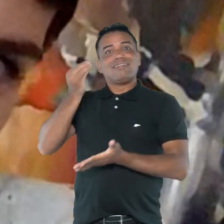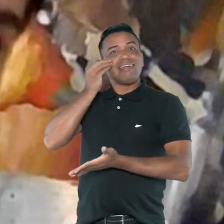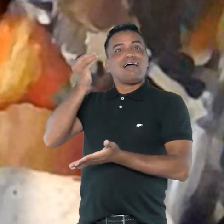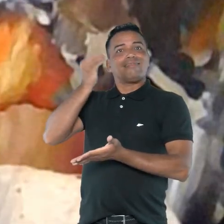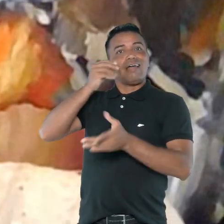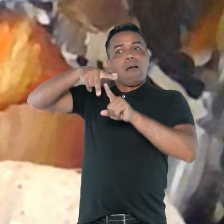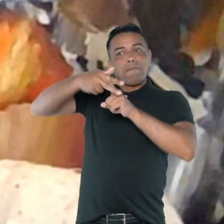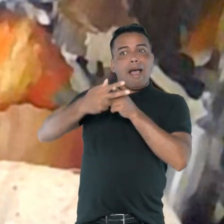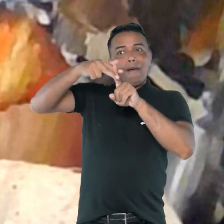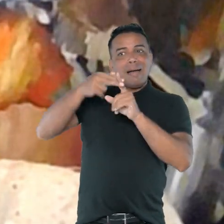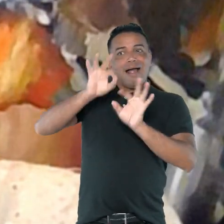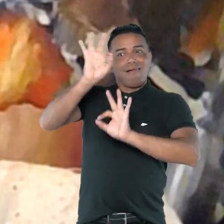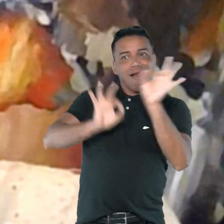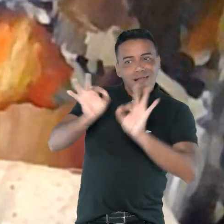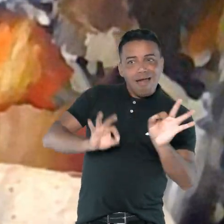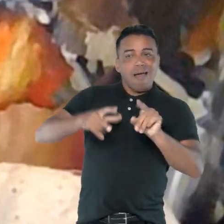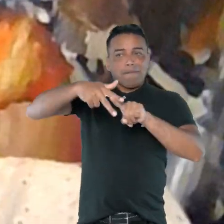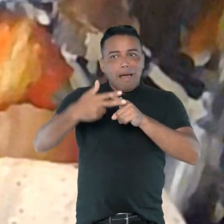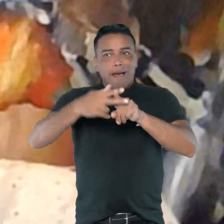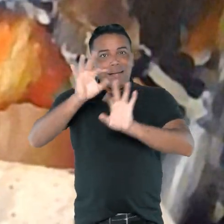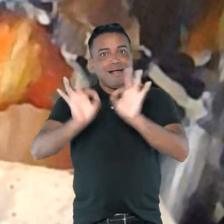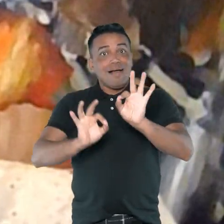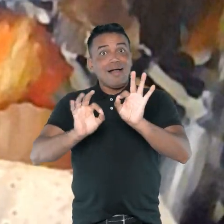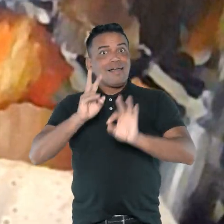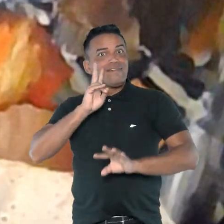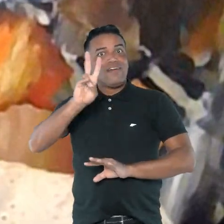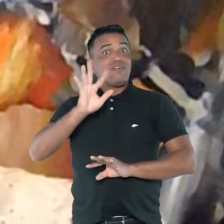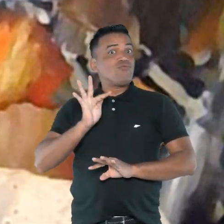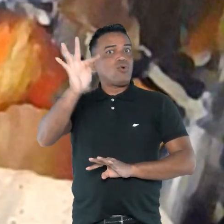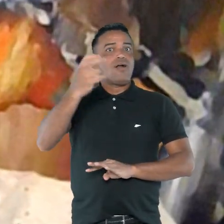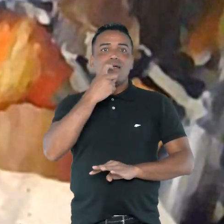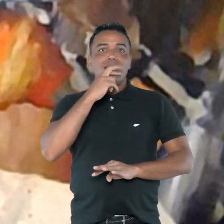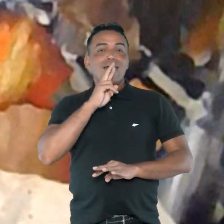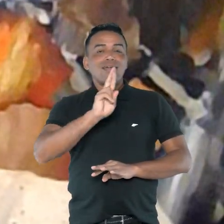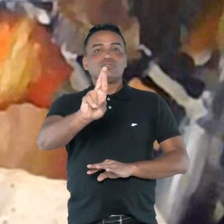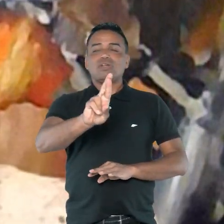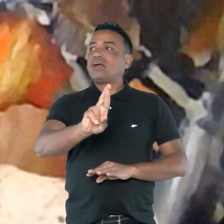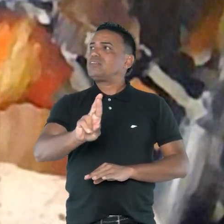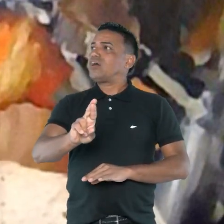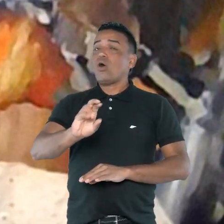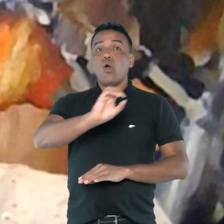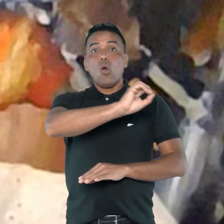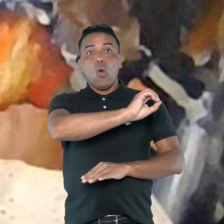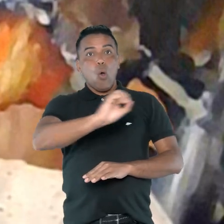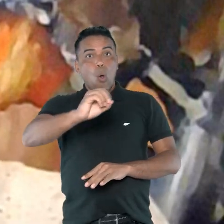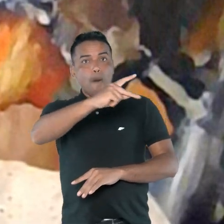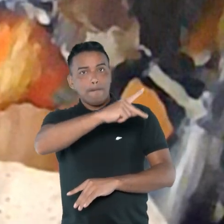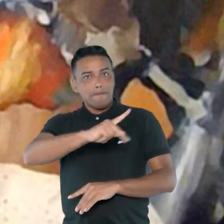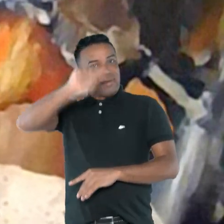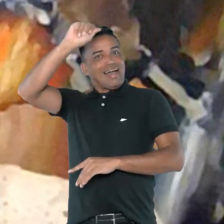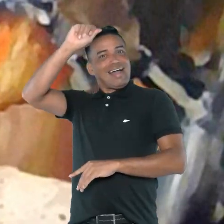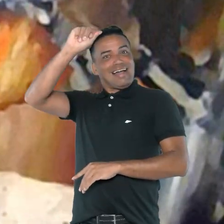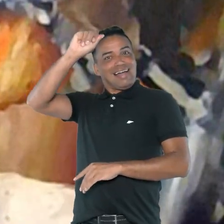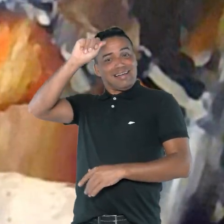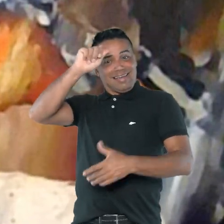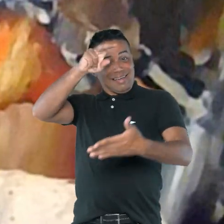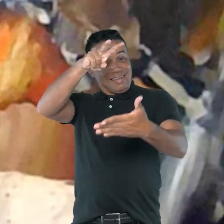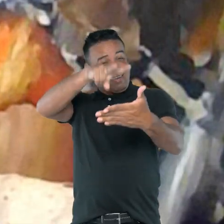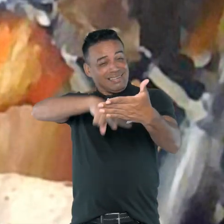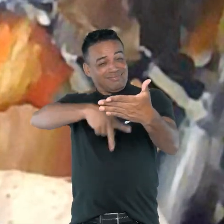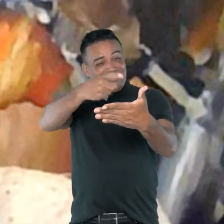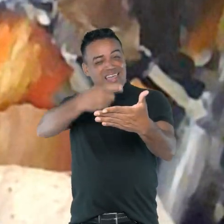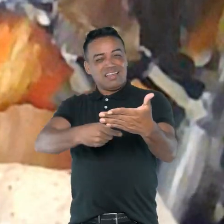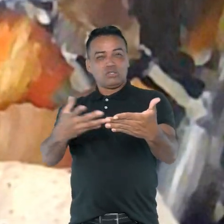de novo. E aí ver um resultado que em algum momento você fala, opa, isso aqui tá indo bem,